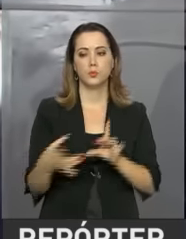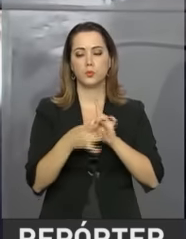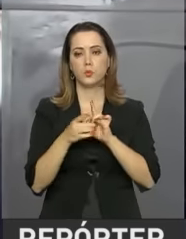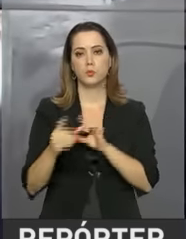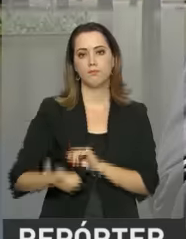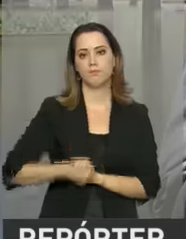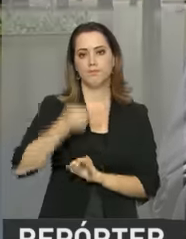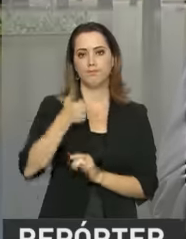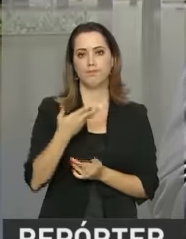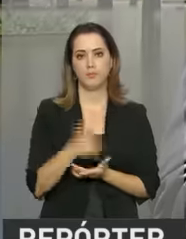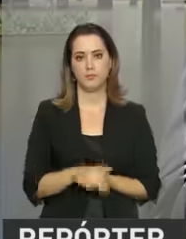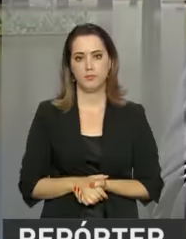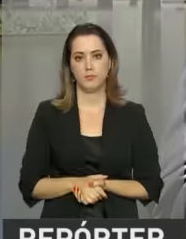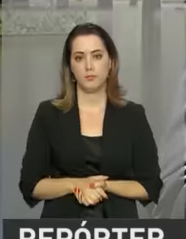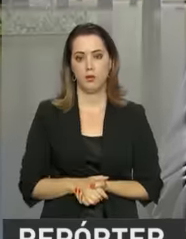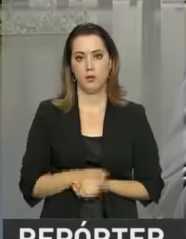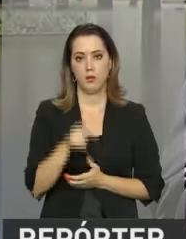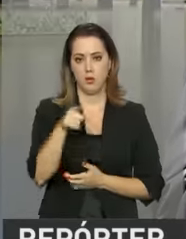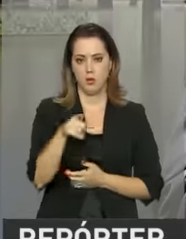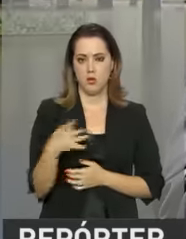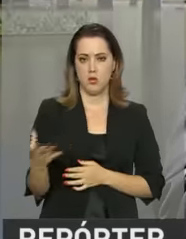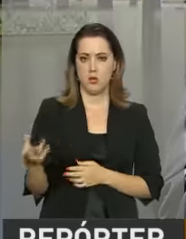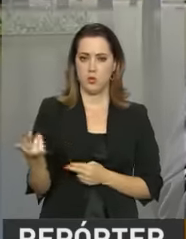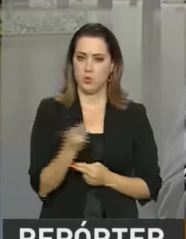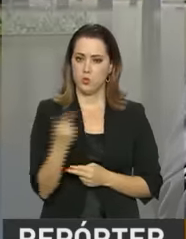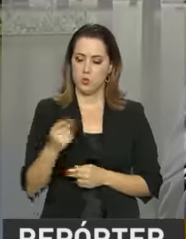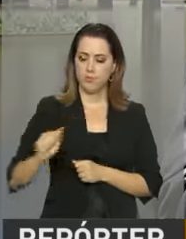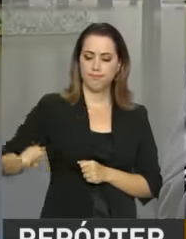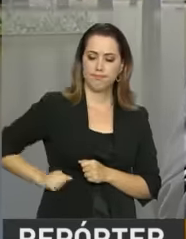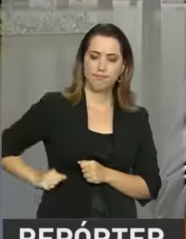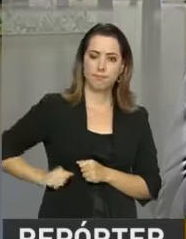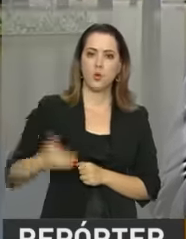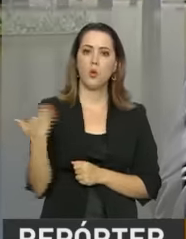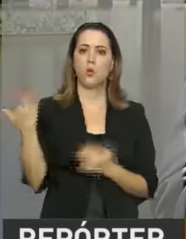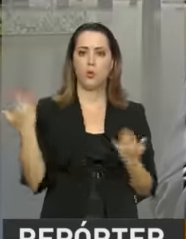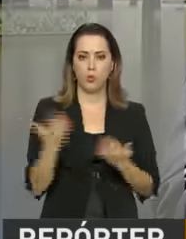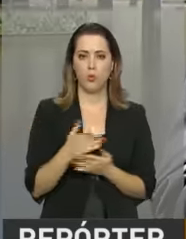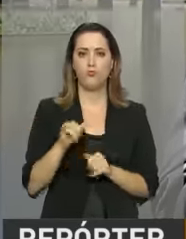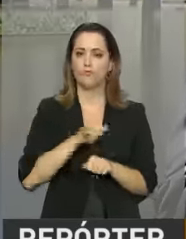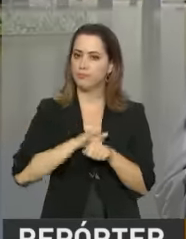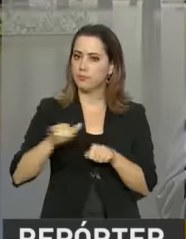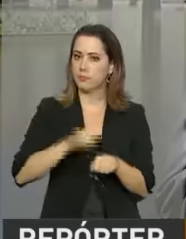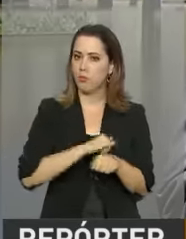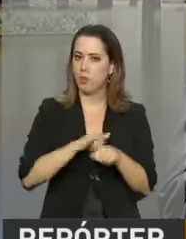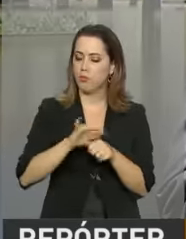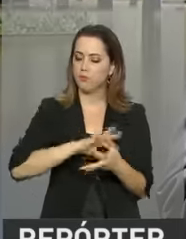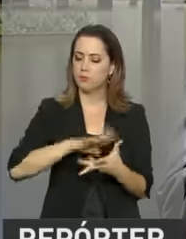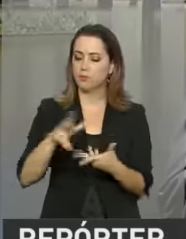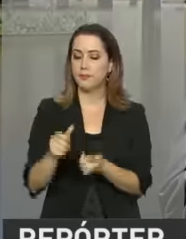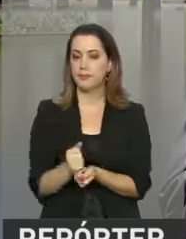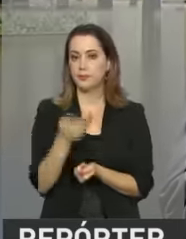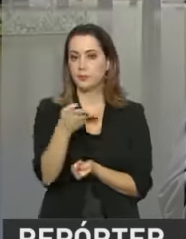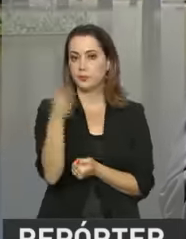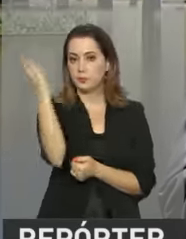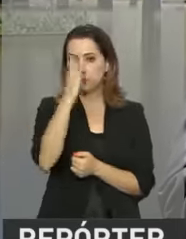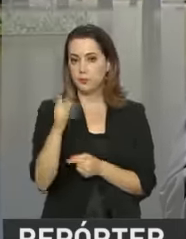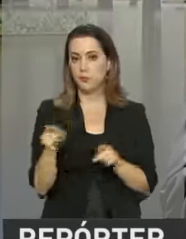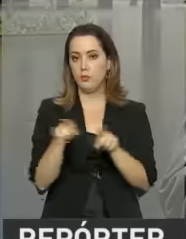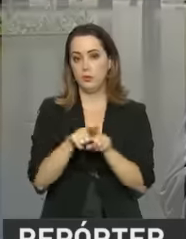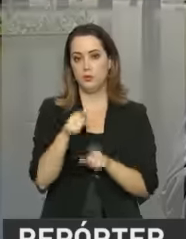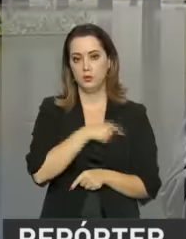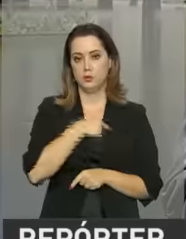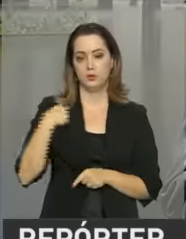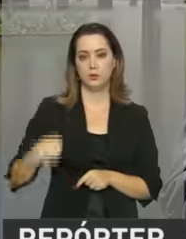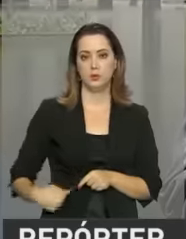mais promissor na diplomacia a parceria entre os dois países hoje é estratégica a nível Global Brasil e China também